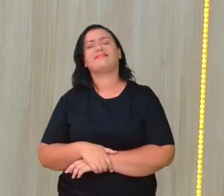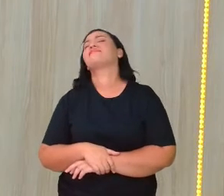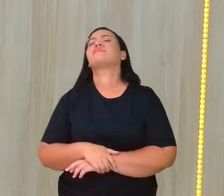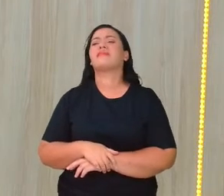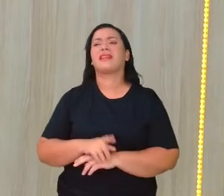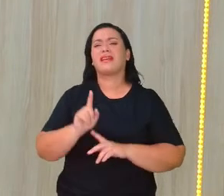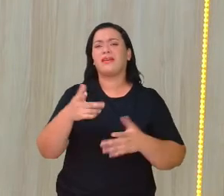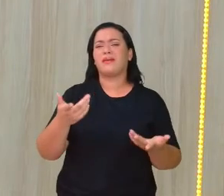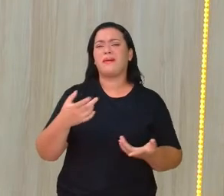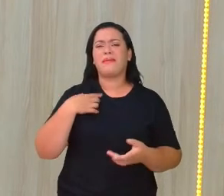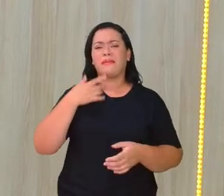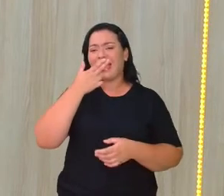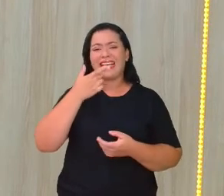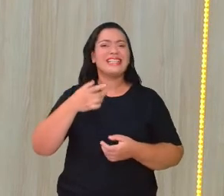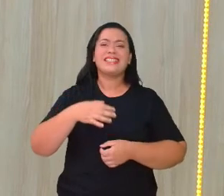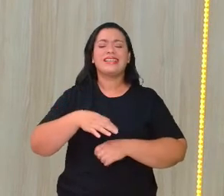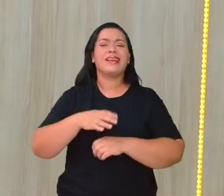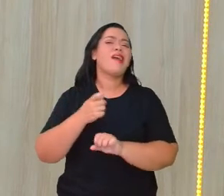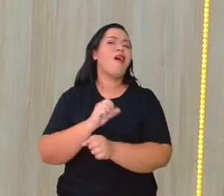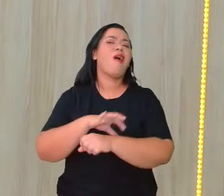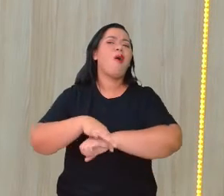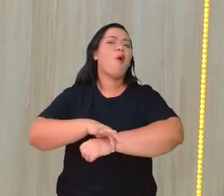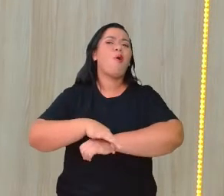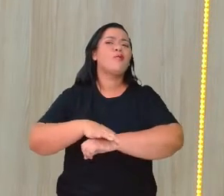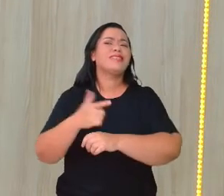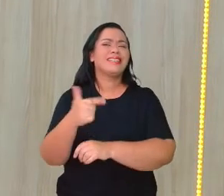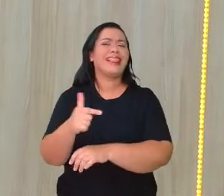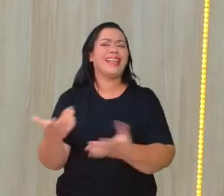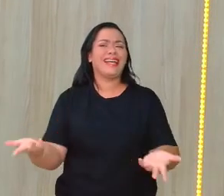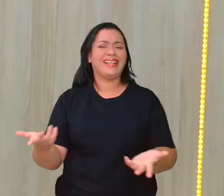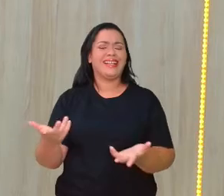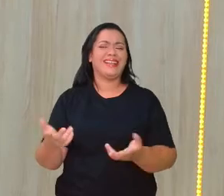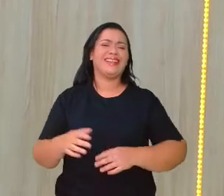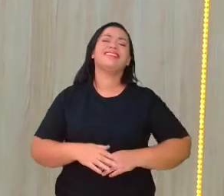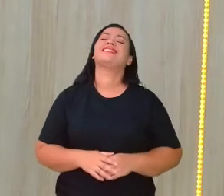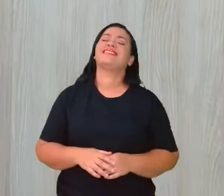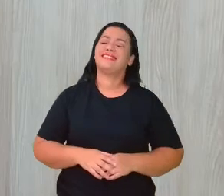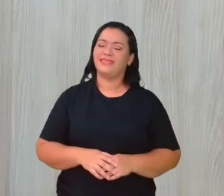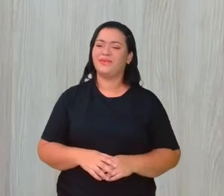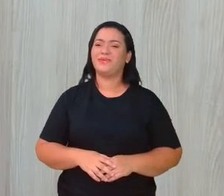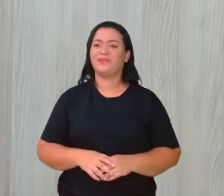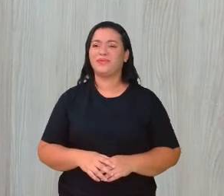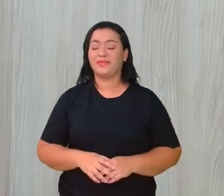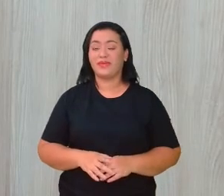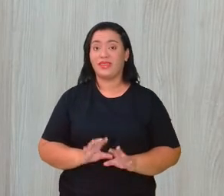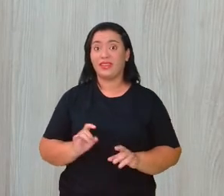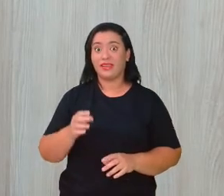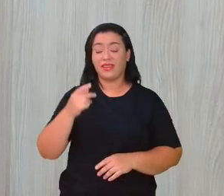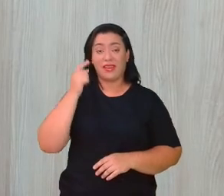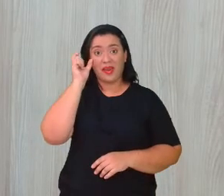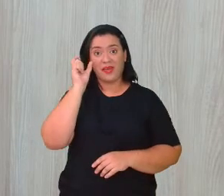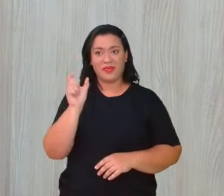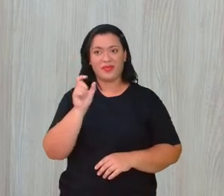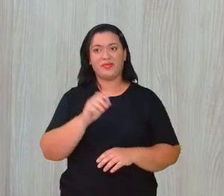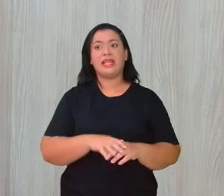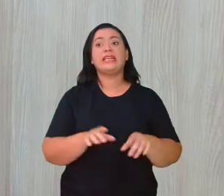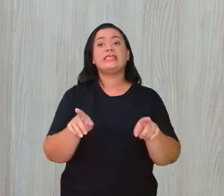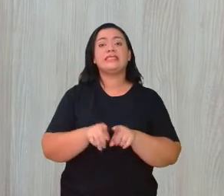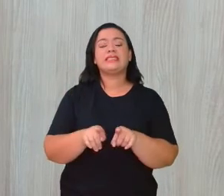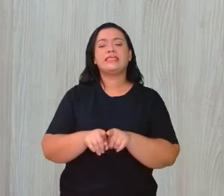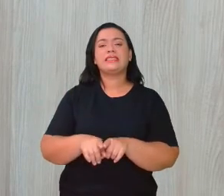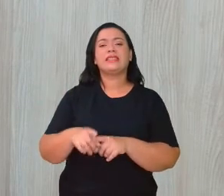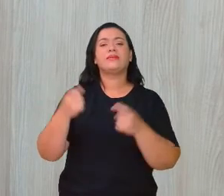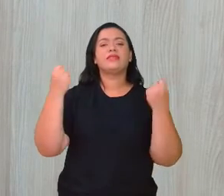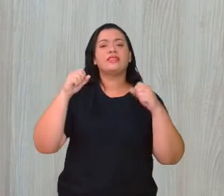Essa pessoa não deve ter osso, né? Essa pessoa não tem nada aí. Nossa, eu ficava vidrada. É. Temos a